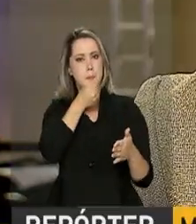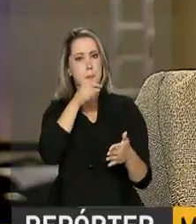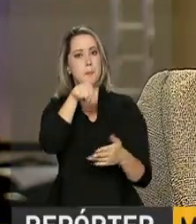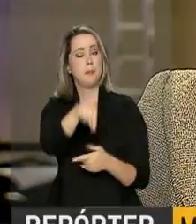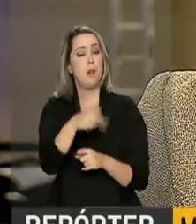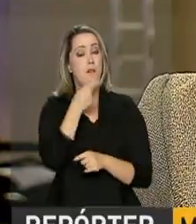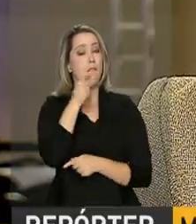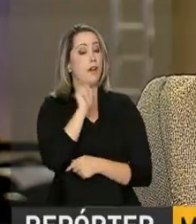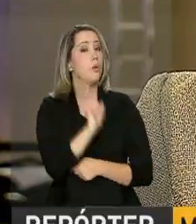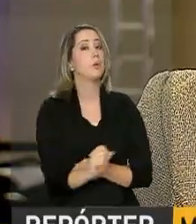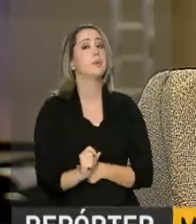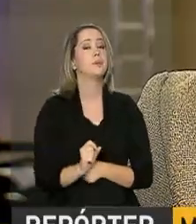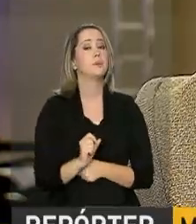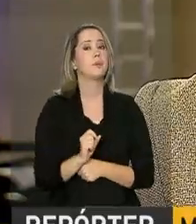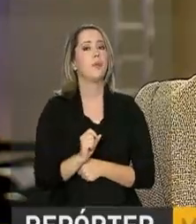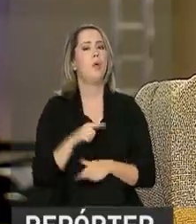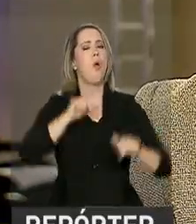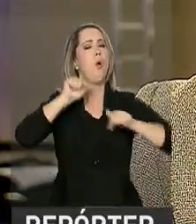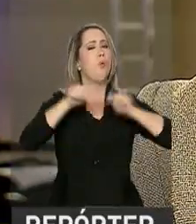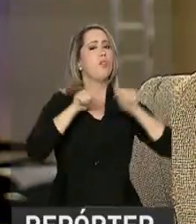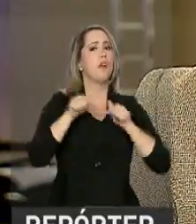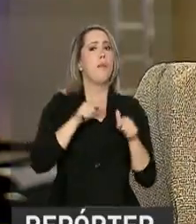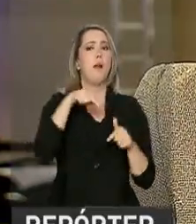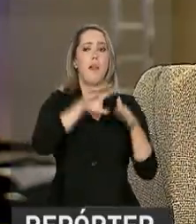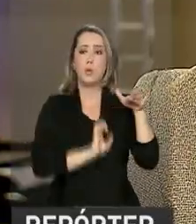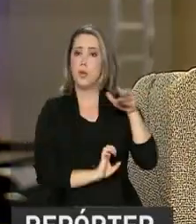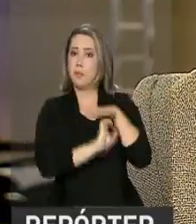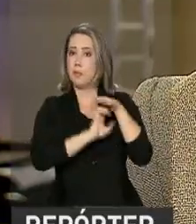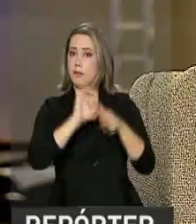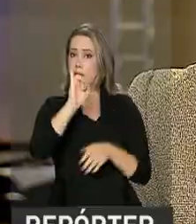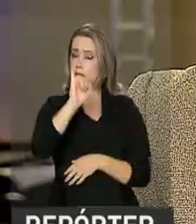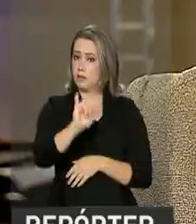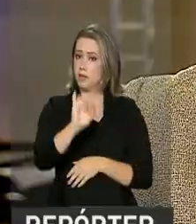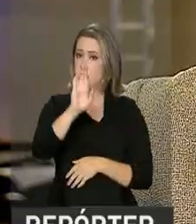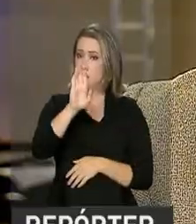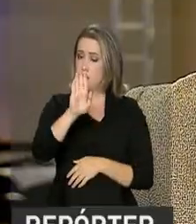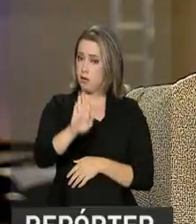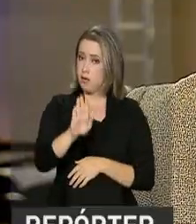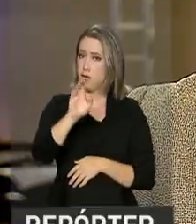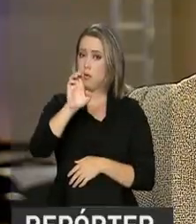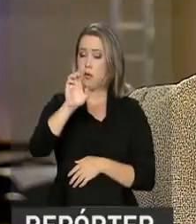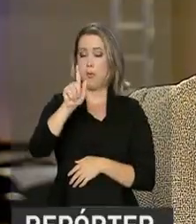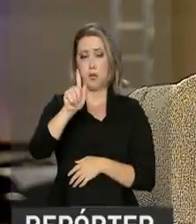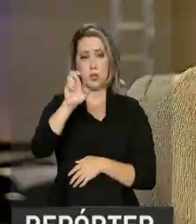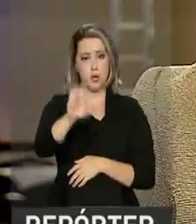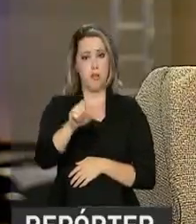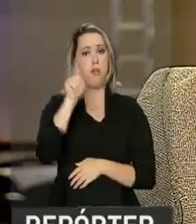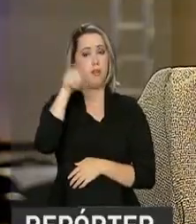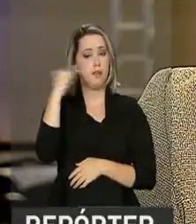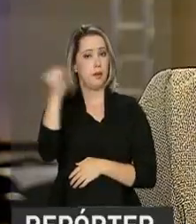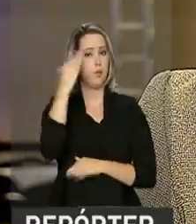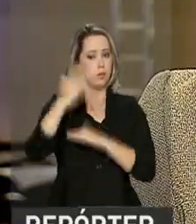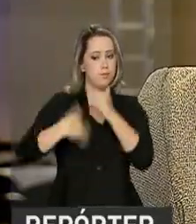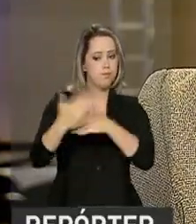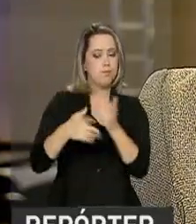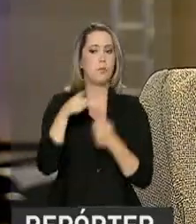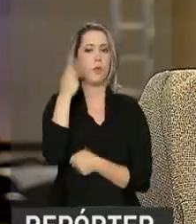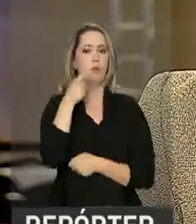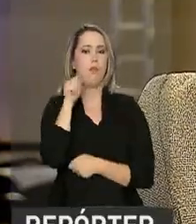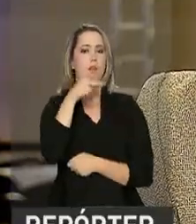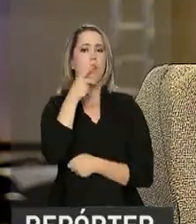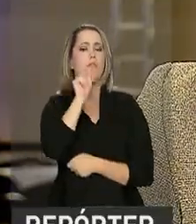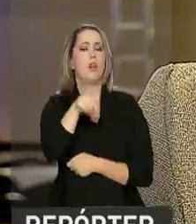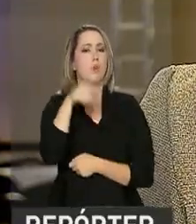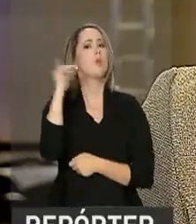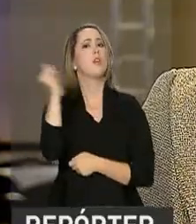encontro. Ele falou que o trabalho do IBGE é importante para a condução de políticas públicas e deu exemplo.